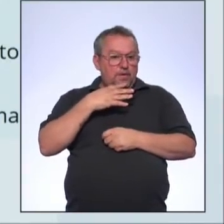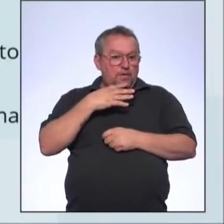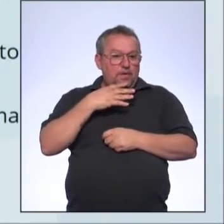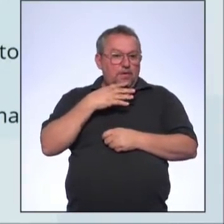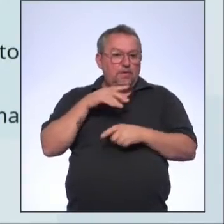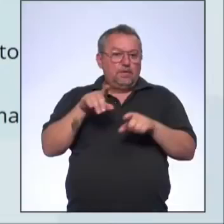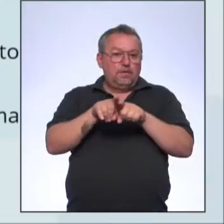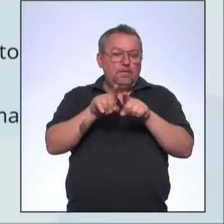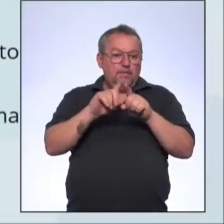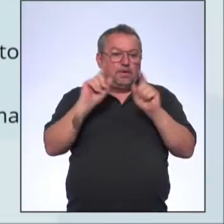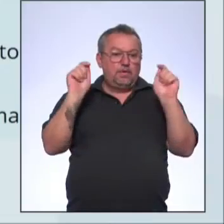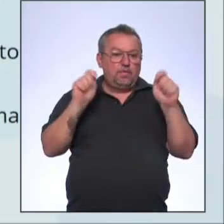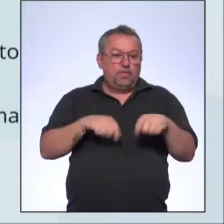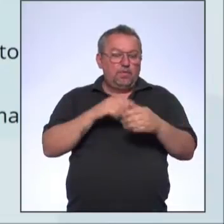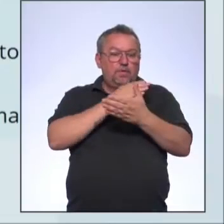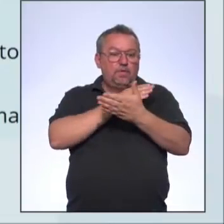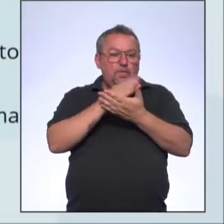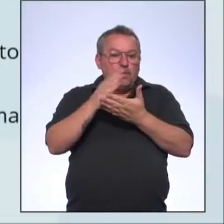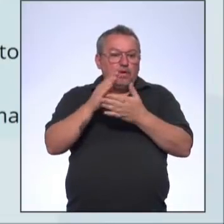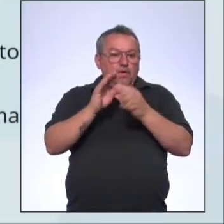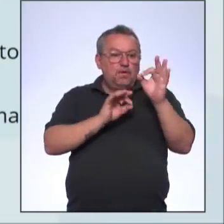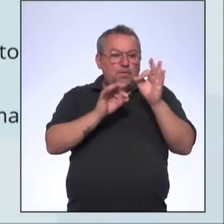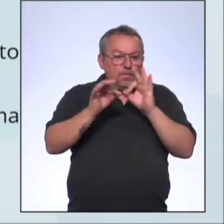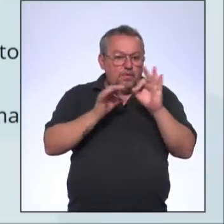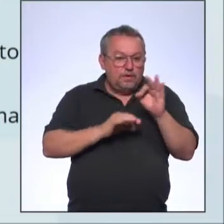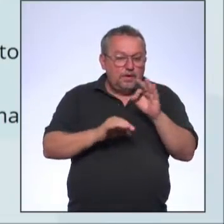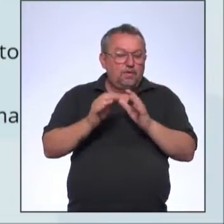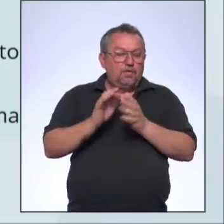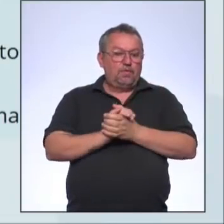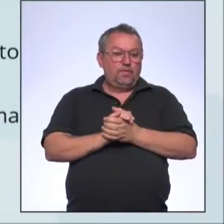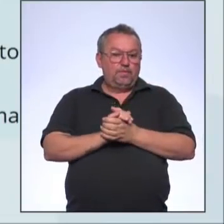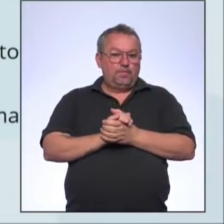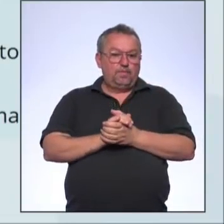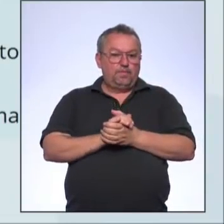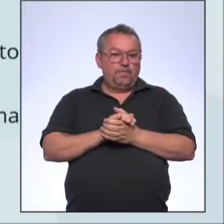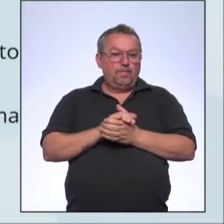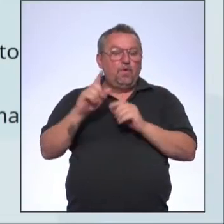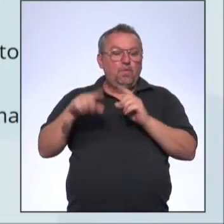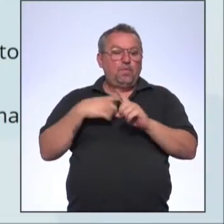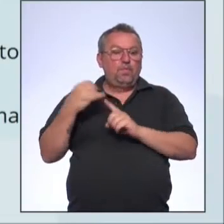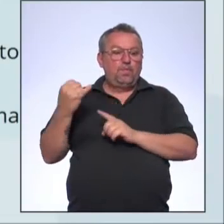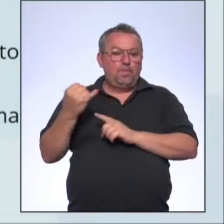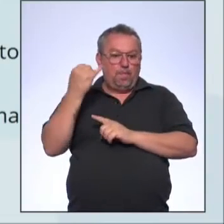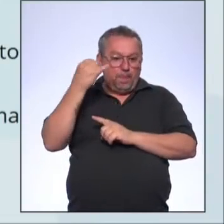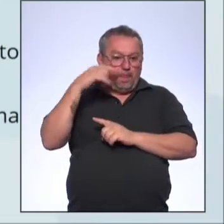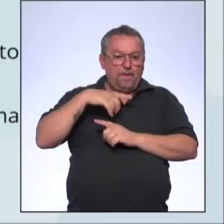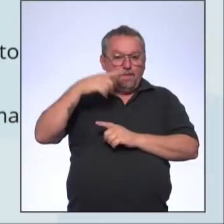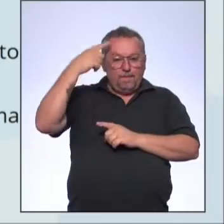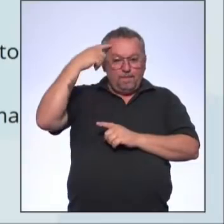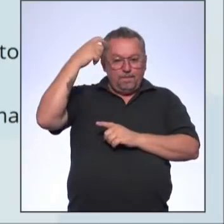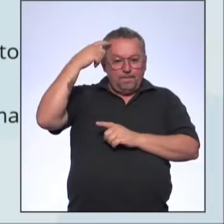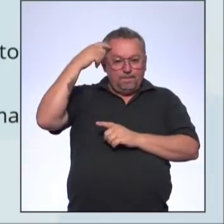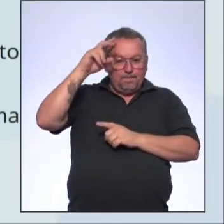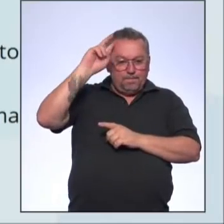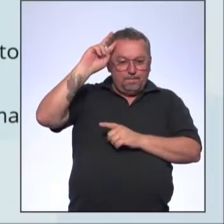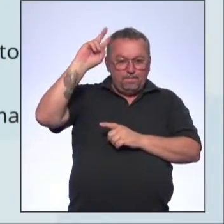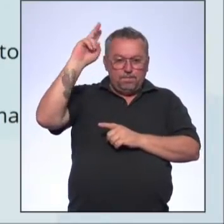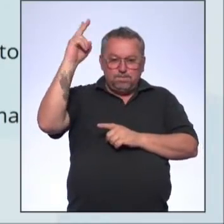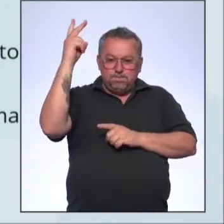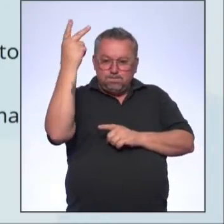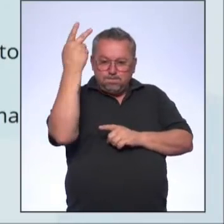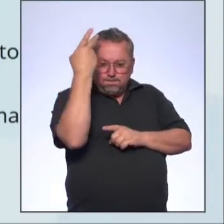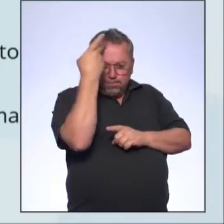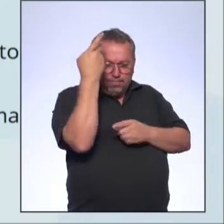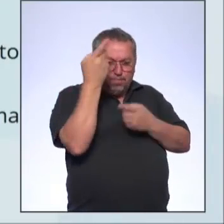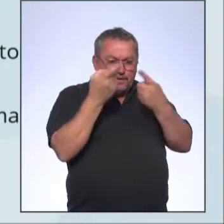musicais para que a gente comece um processo de criação de uma música. Então, o importante, ao se ter uma ideia, é saber transformá-la em